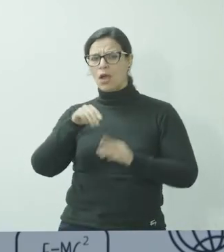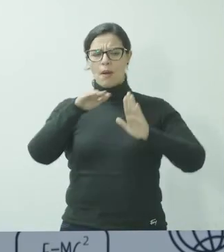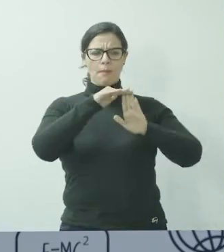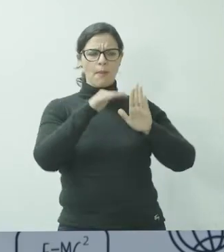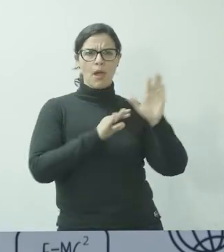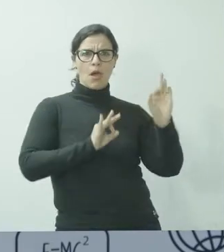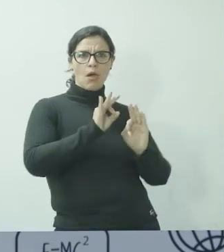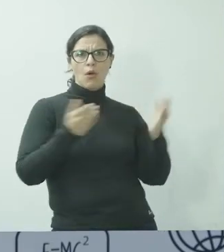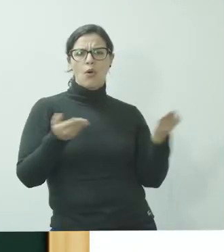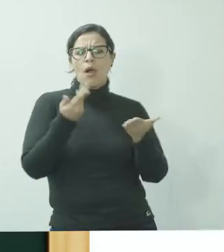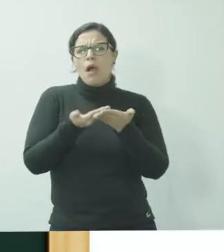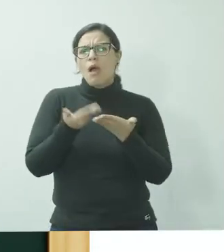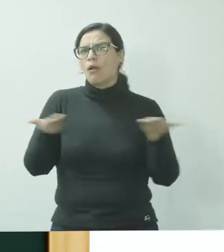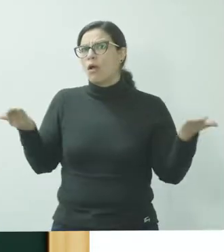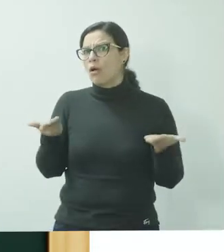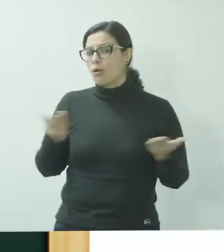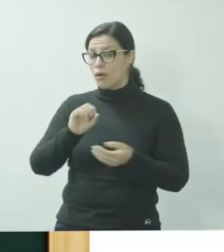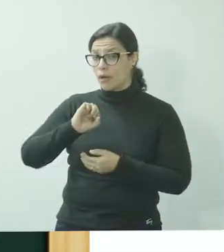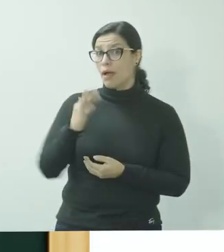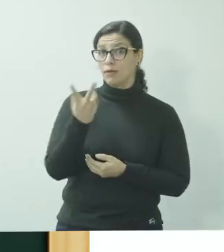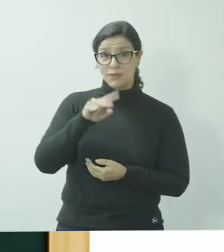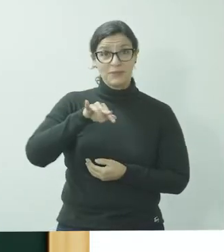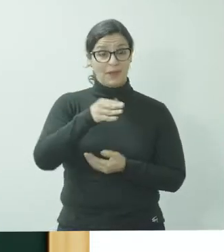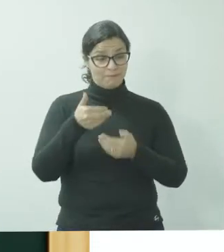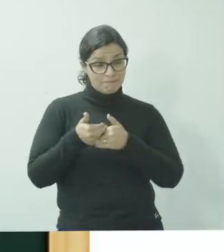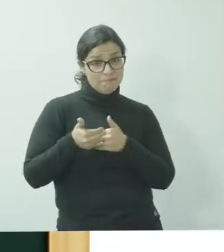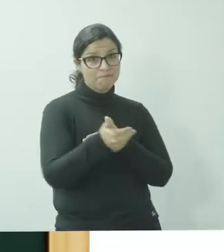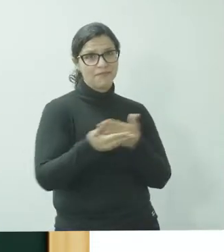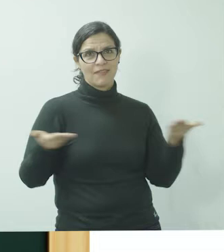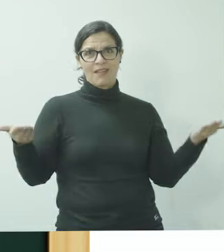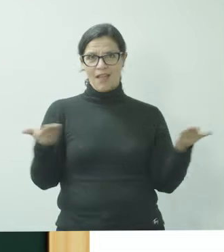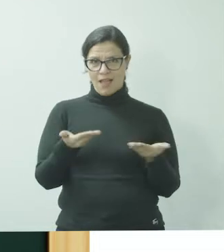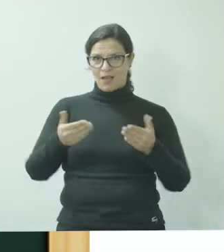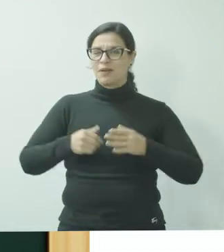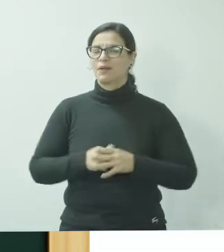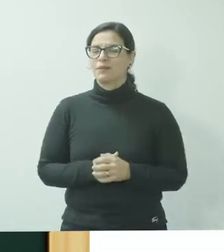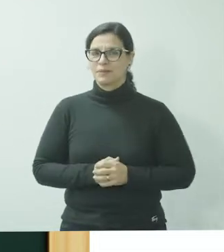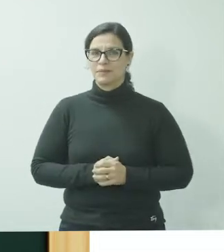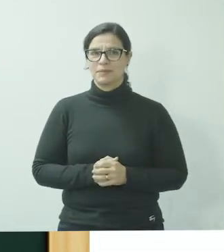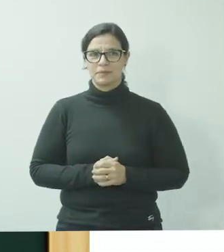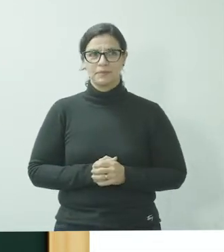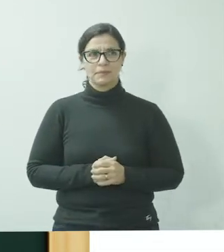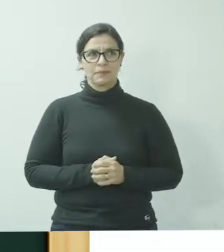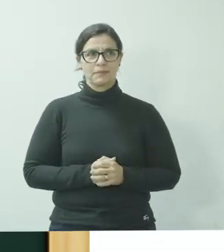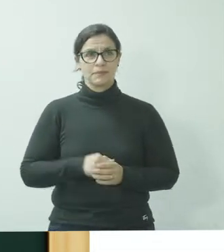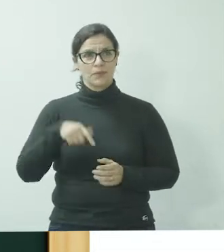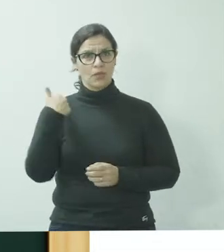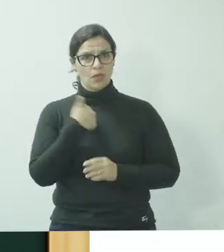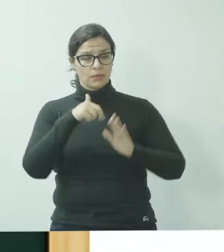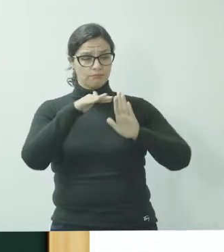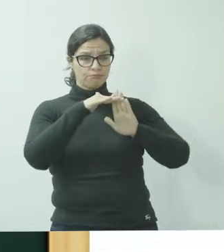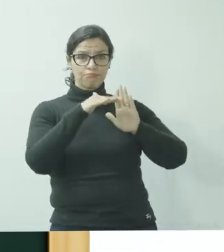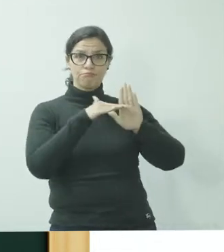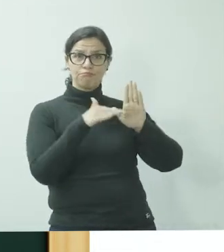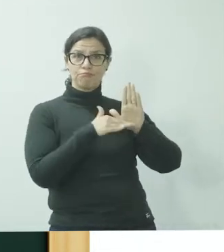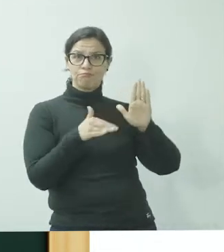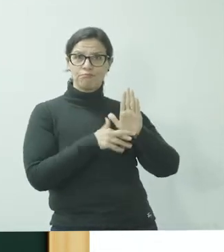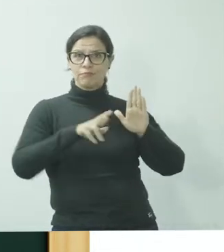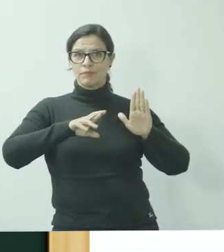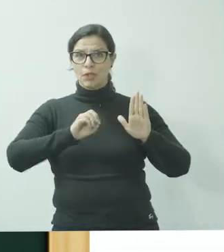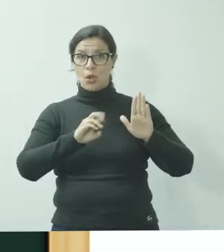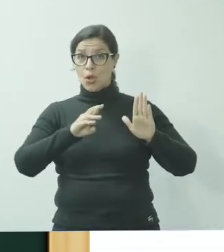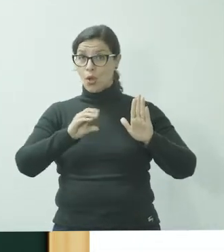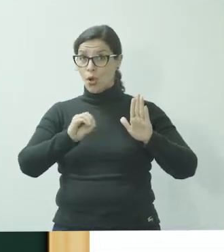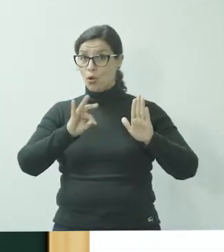durante esse período então a rotina primeiro a organização dos materiais o registro da